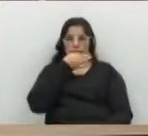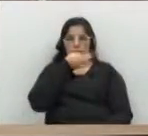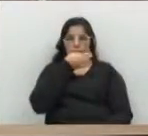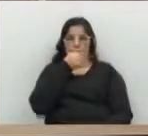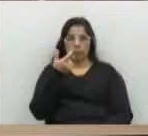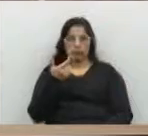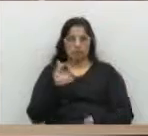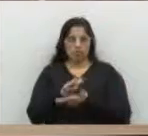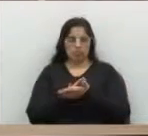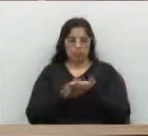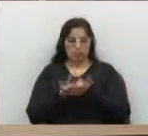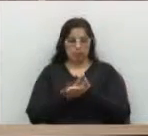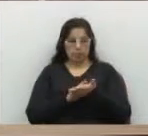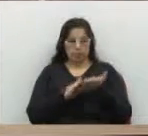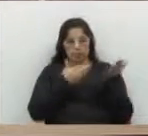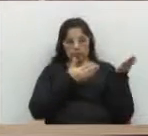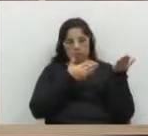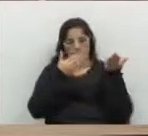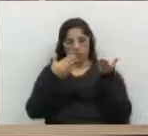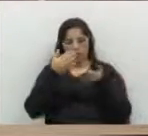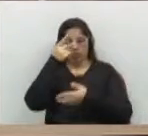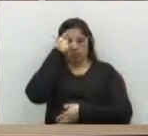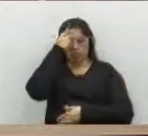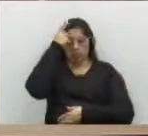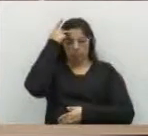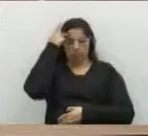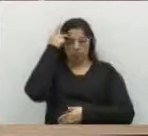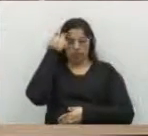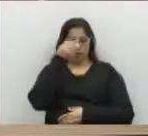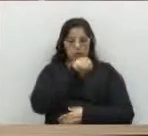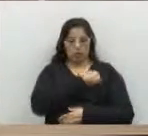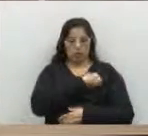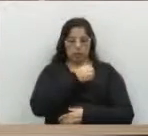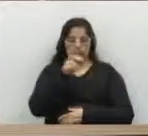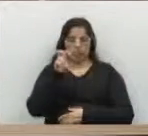quem queira, encaminhe-se direto ao prefeito. Requerimento